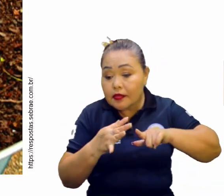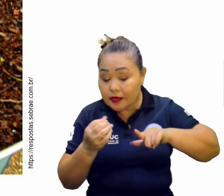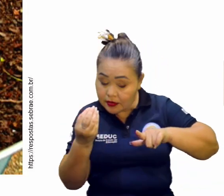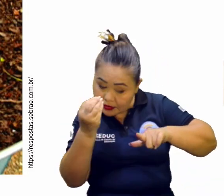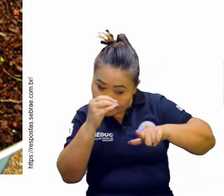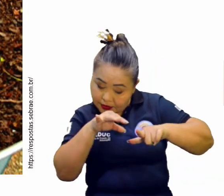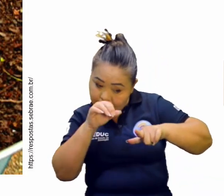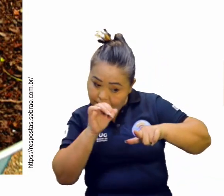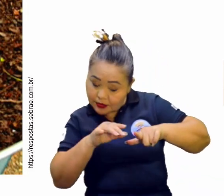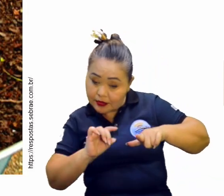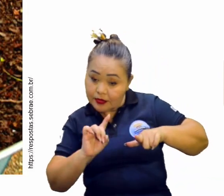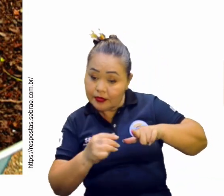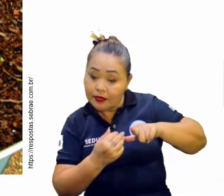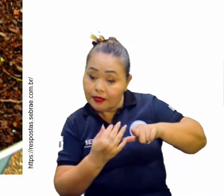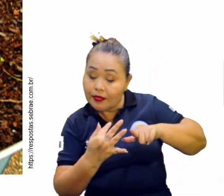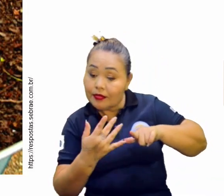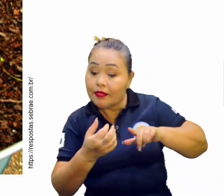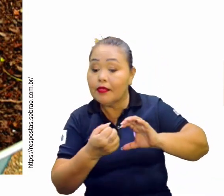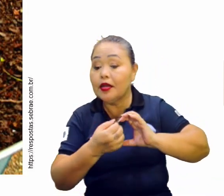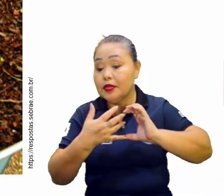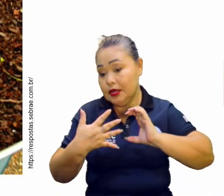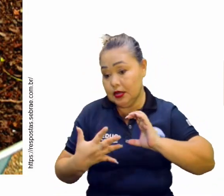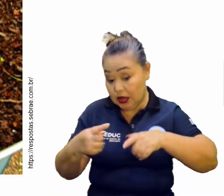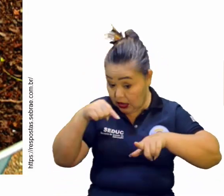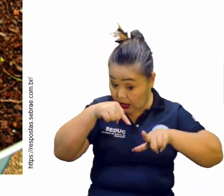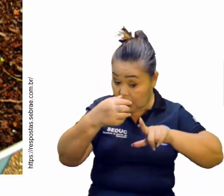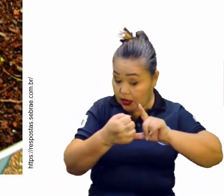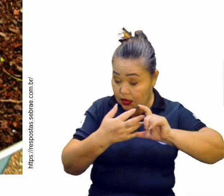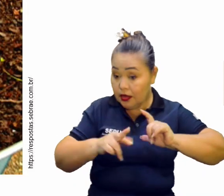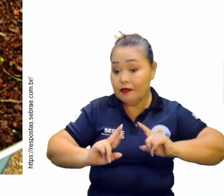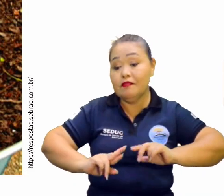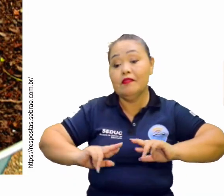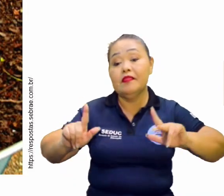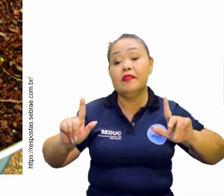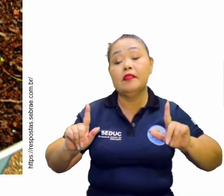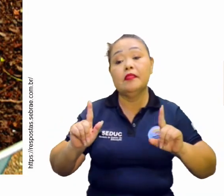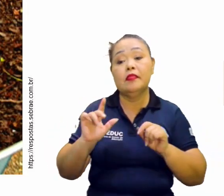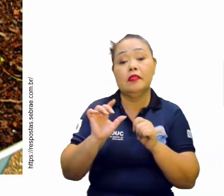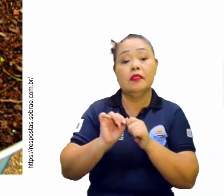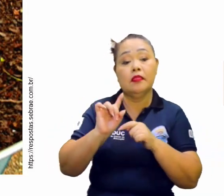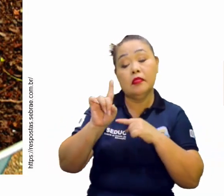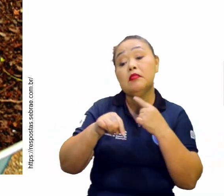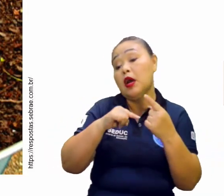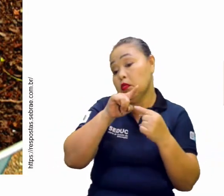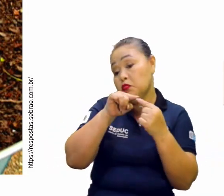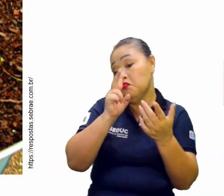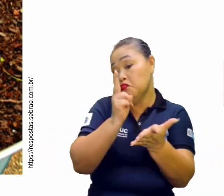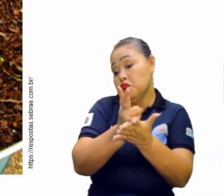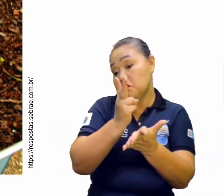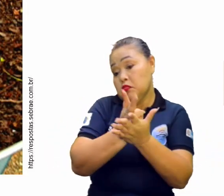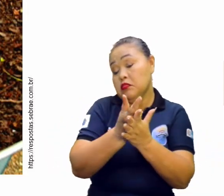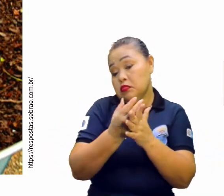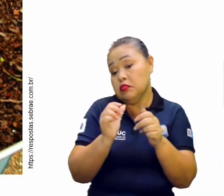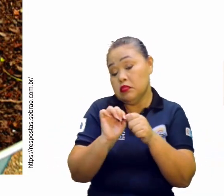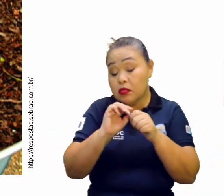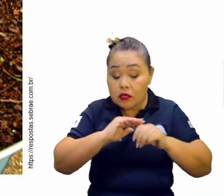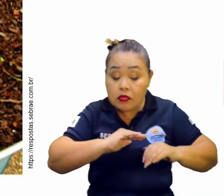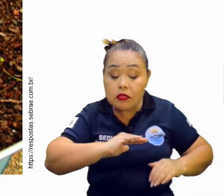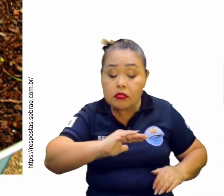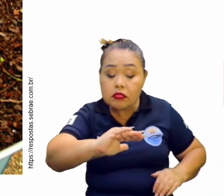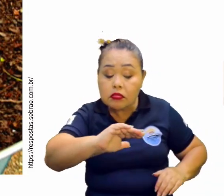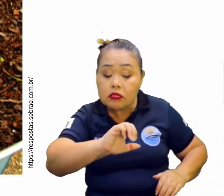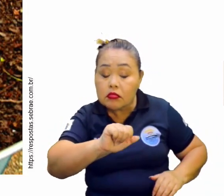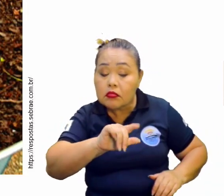uma característica diferenciada aí, mas o intuito é o mesmo, de produzir esse solo mais fértil,